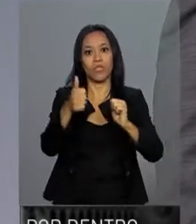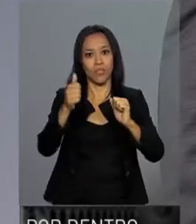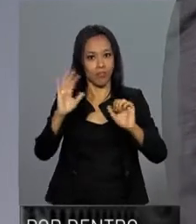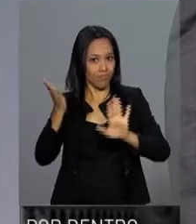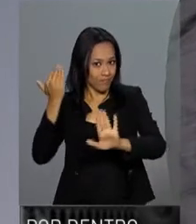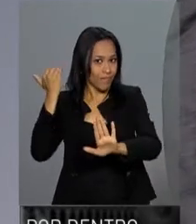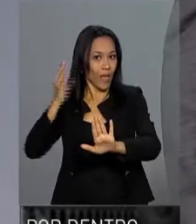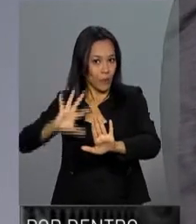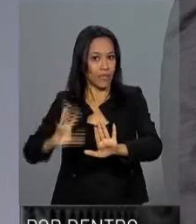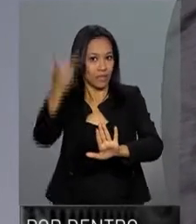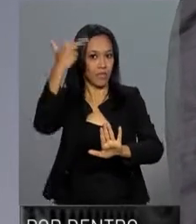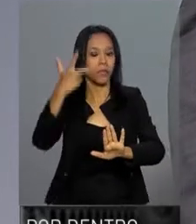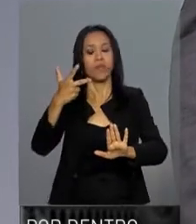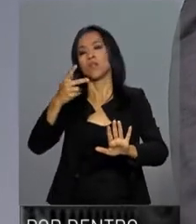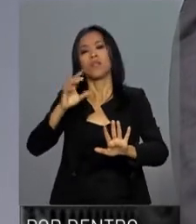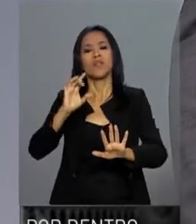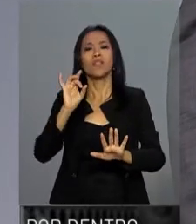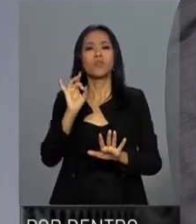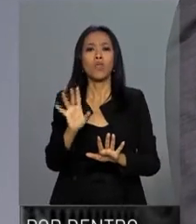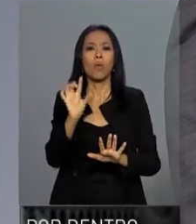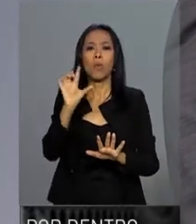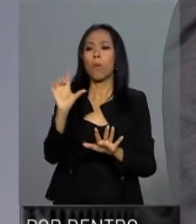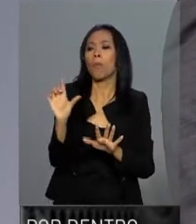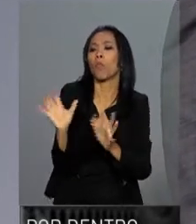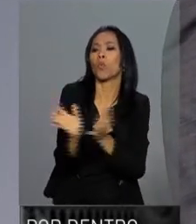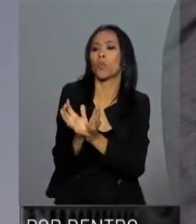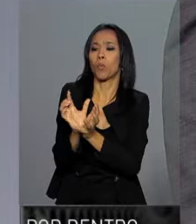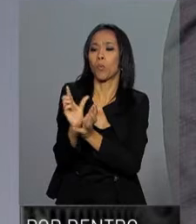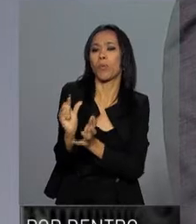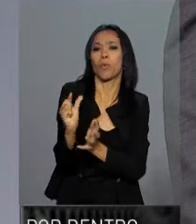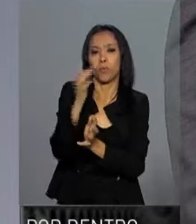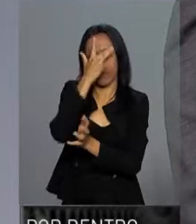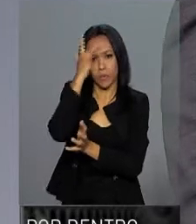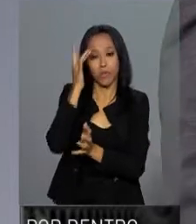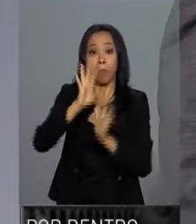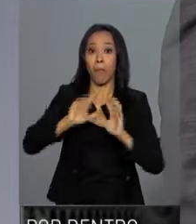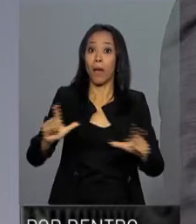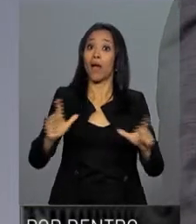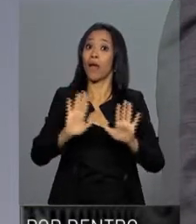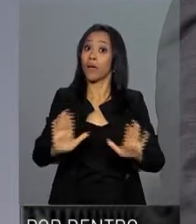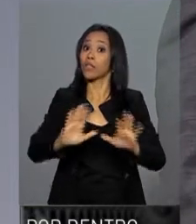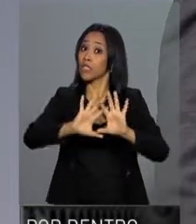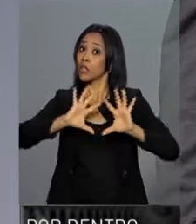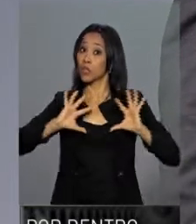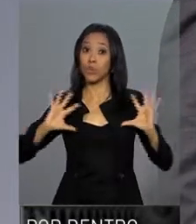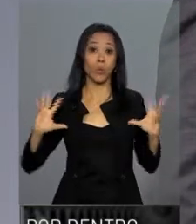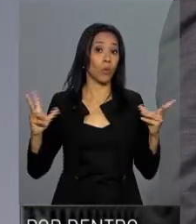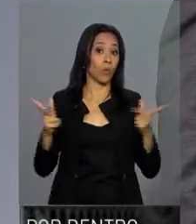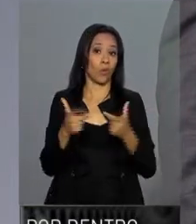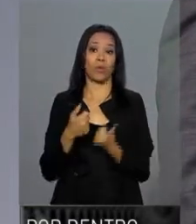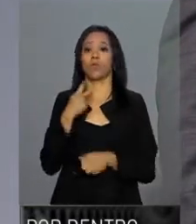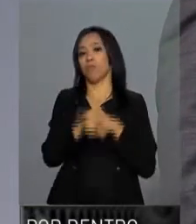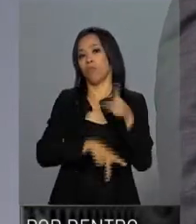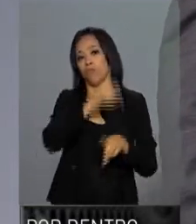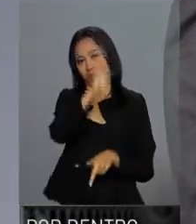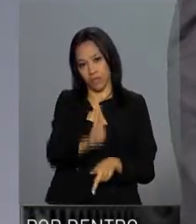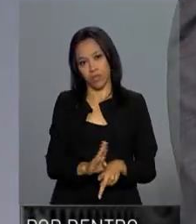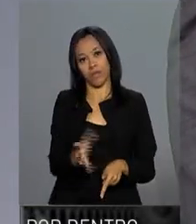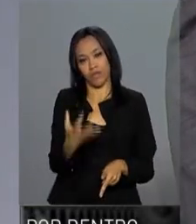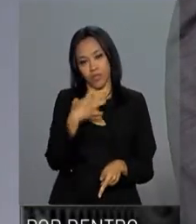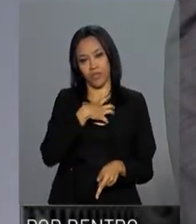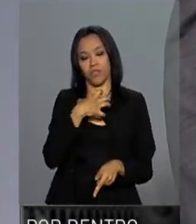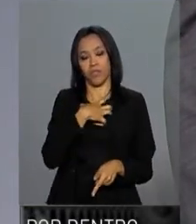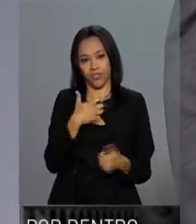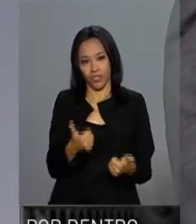não só uma pequena parcela que faz o esporte de alto rendimento mas para que toda população para toda a população brasileira o